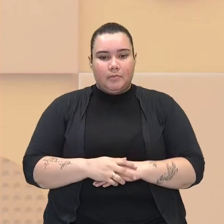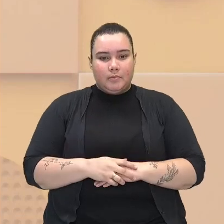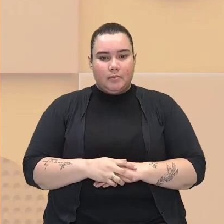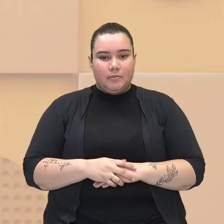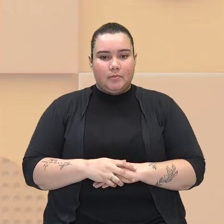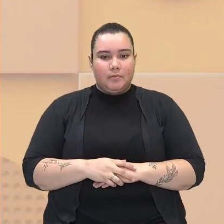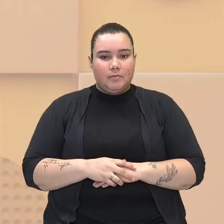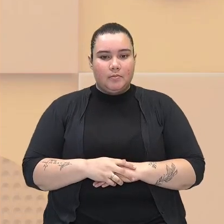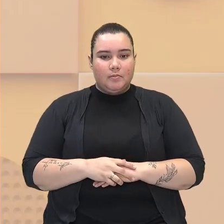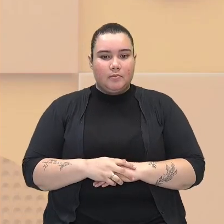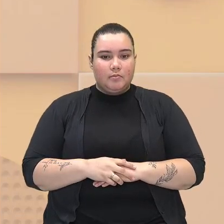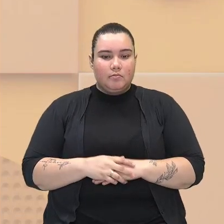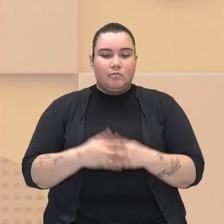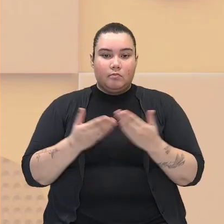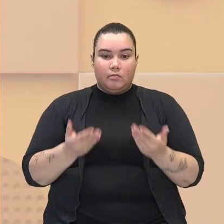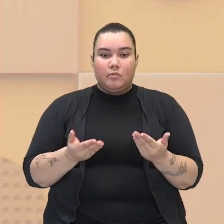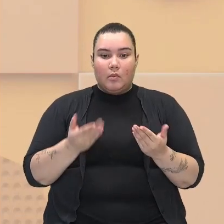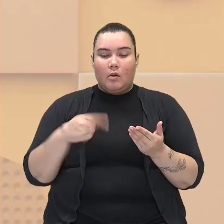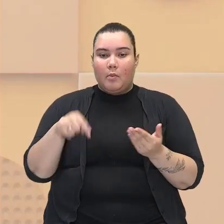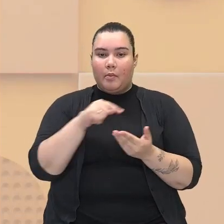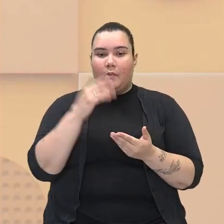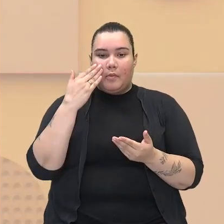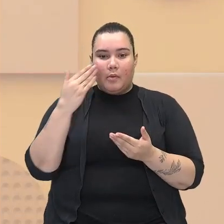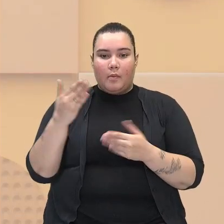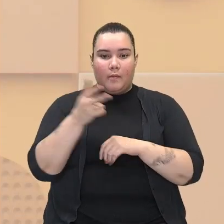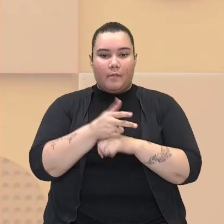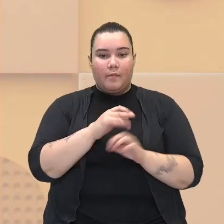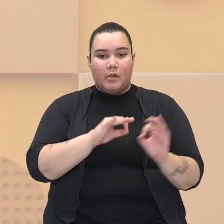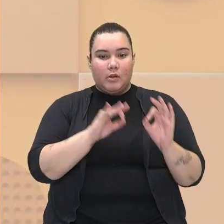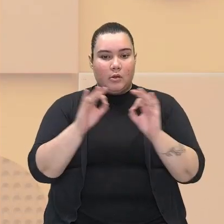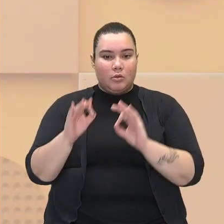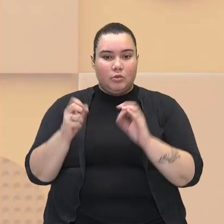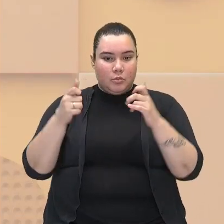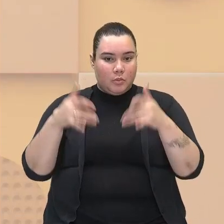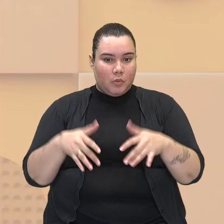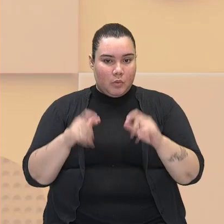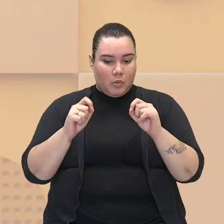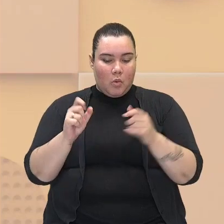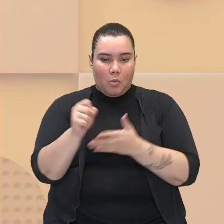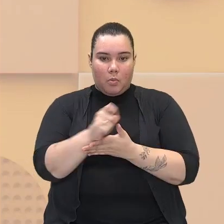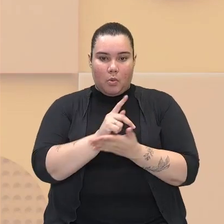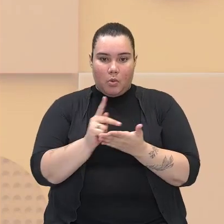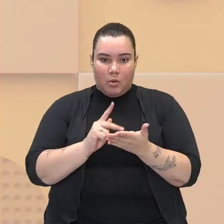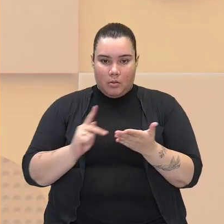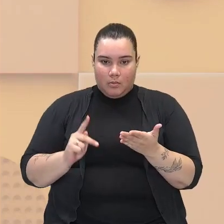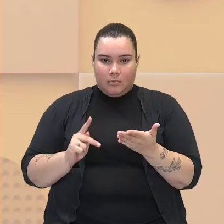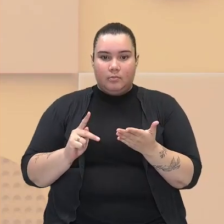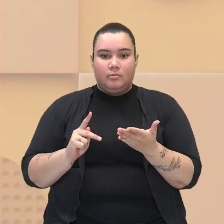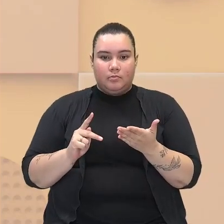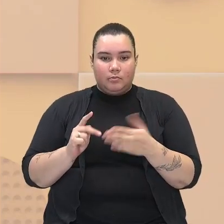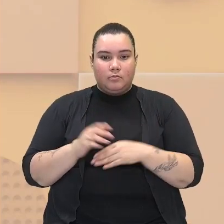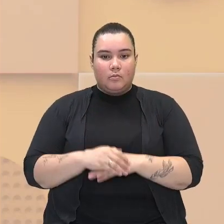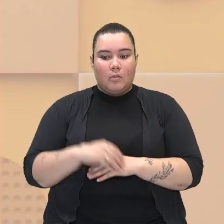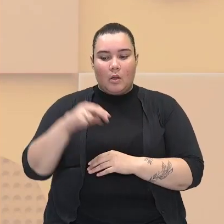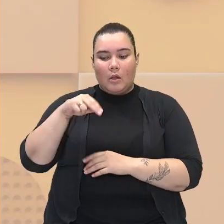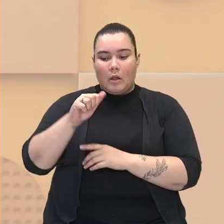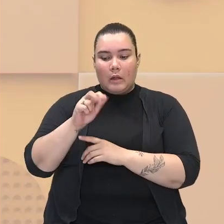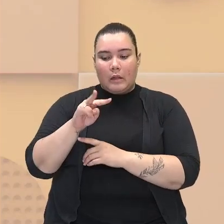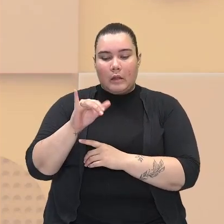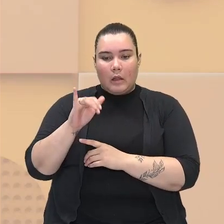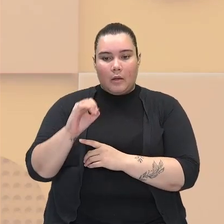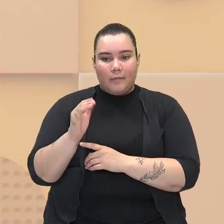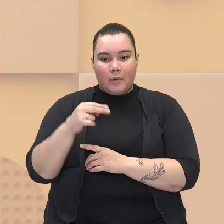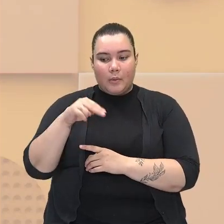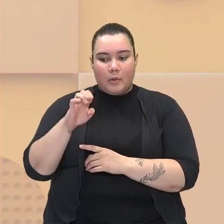Muito bem, então vocês viram uma animação, uma declamação de parte do poema Navio Negreiro de Castro Alves. Ele